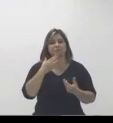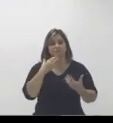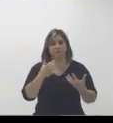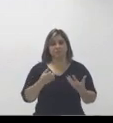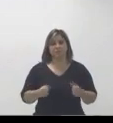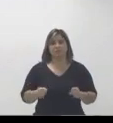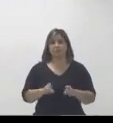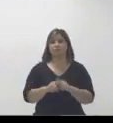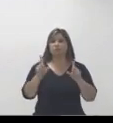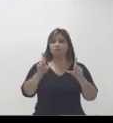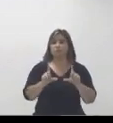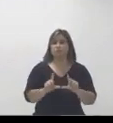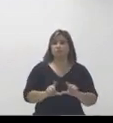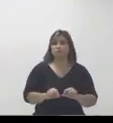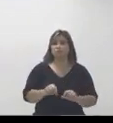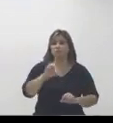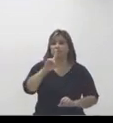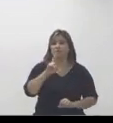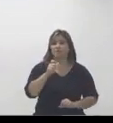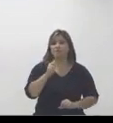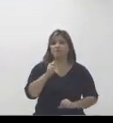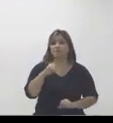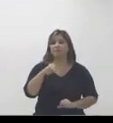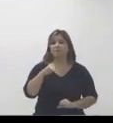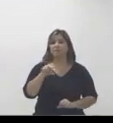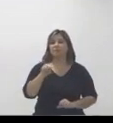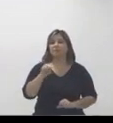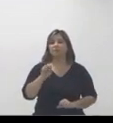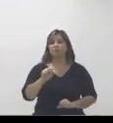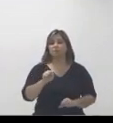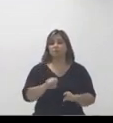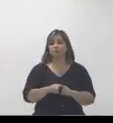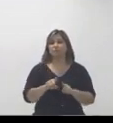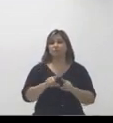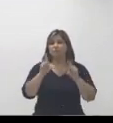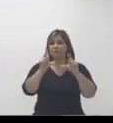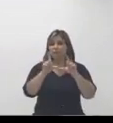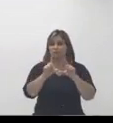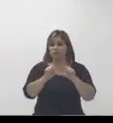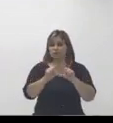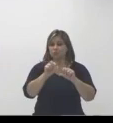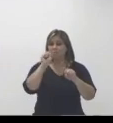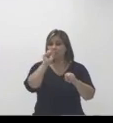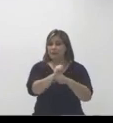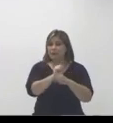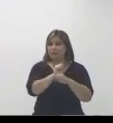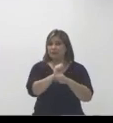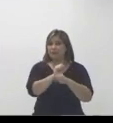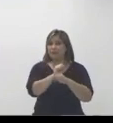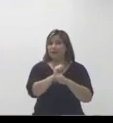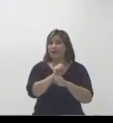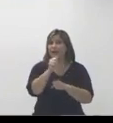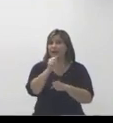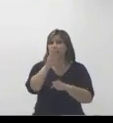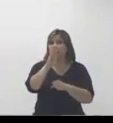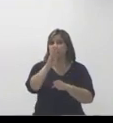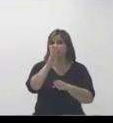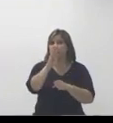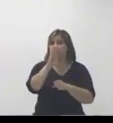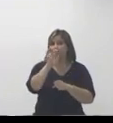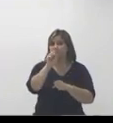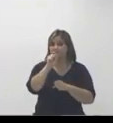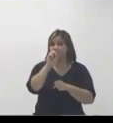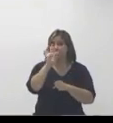perspectiva de redução de danos significa poder trabalhar com a abstinência ao contrário não é verdadeiro se você adota a